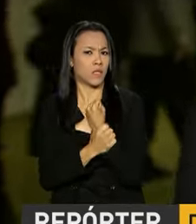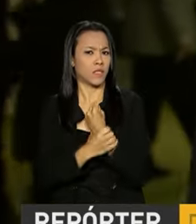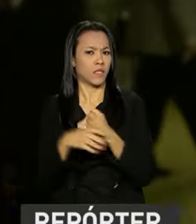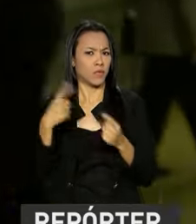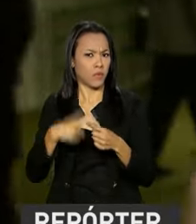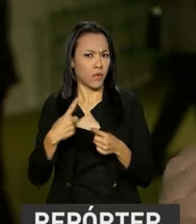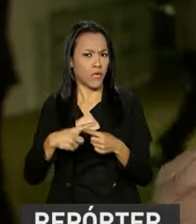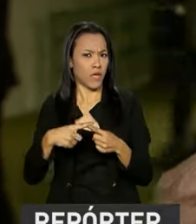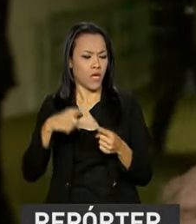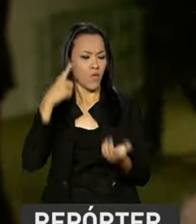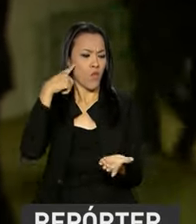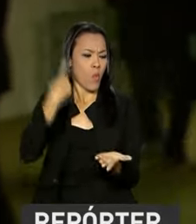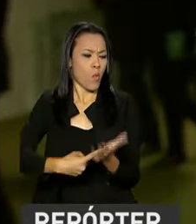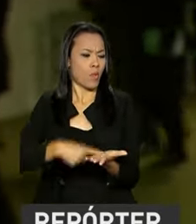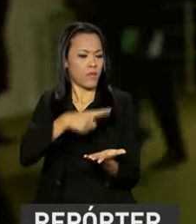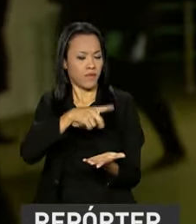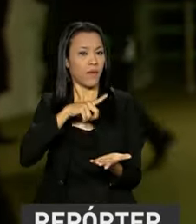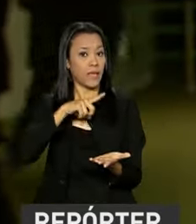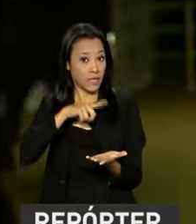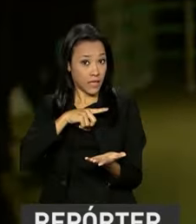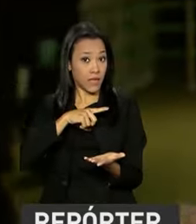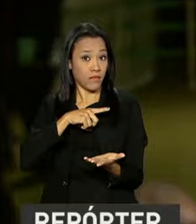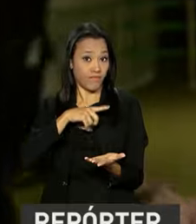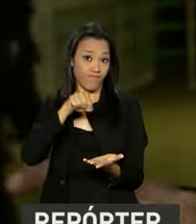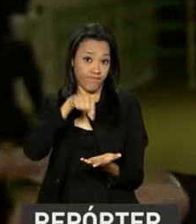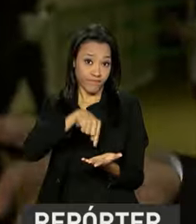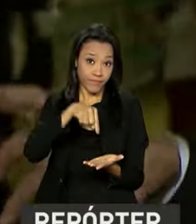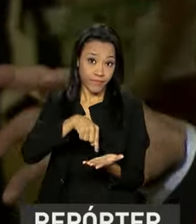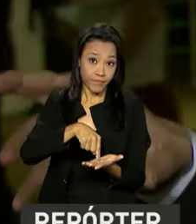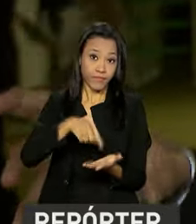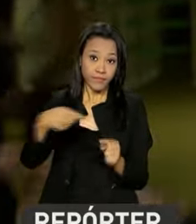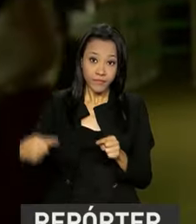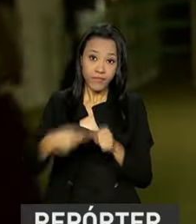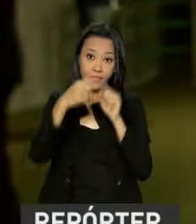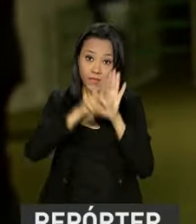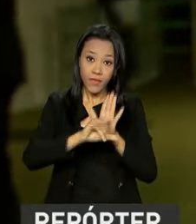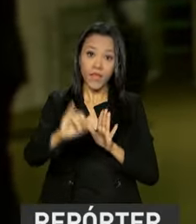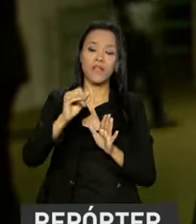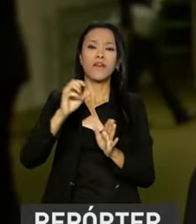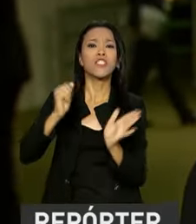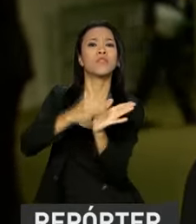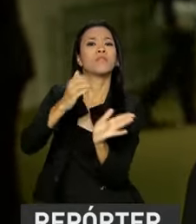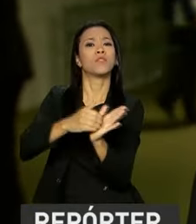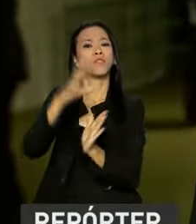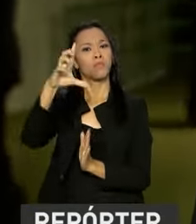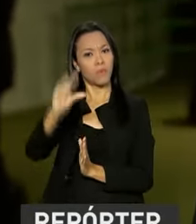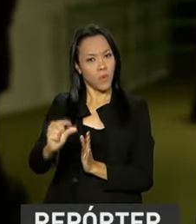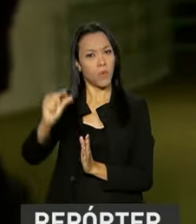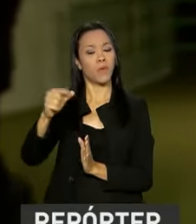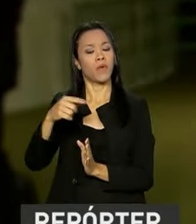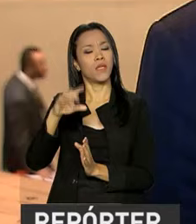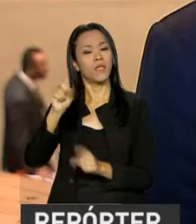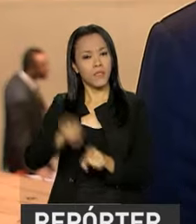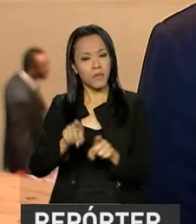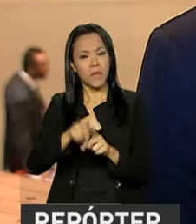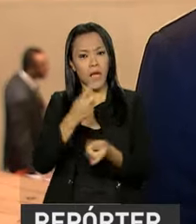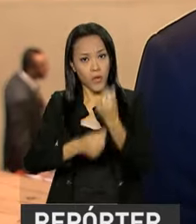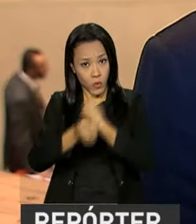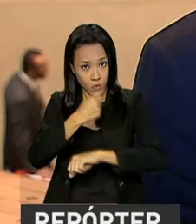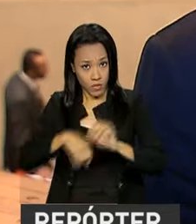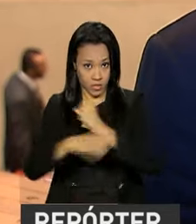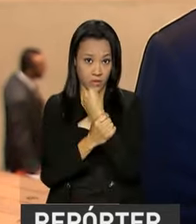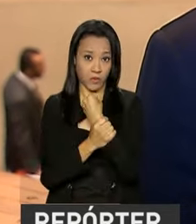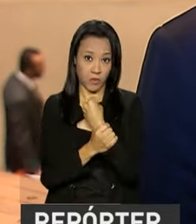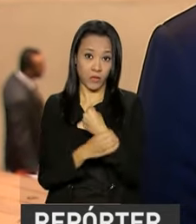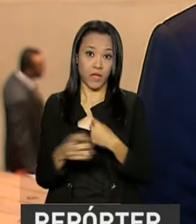base legal então ele vai dimitir menos e como a economia tá começando a melhorar ele vai empregar com mais ânimo o projeto